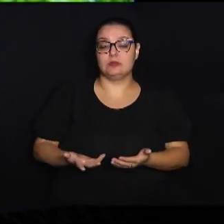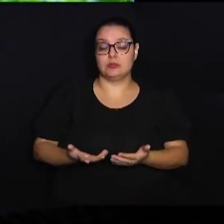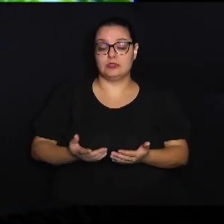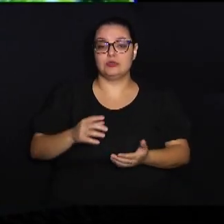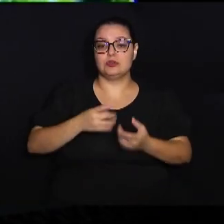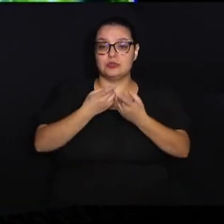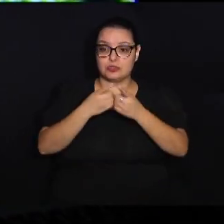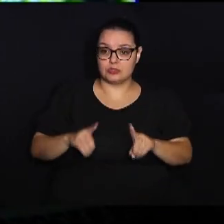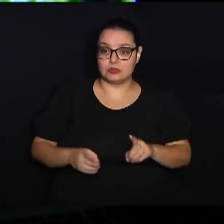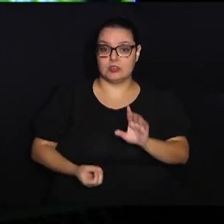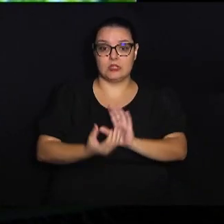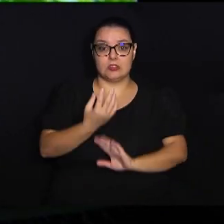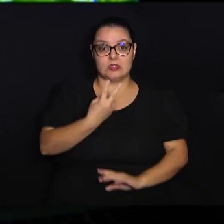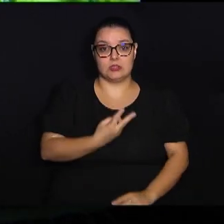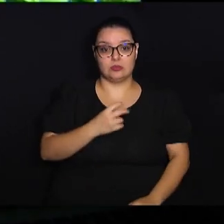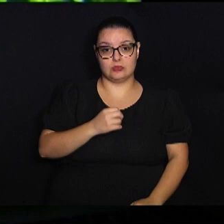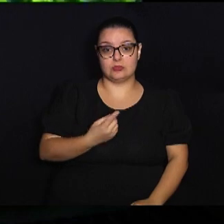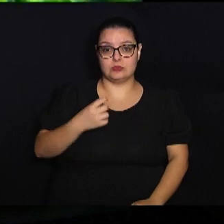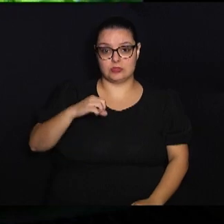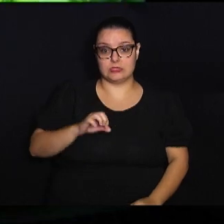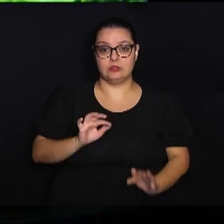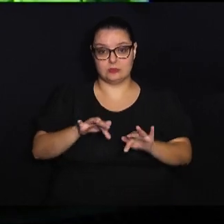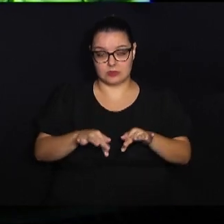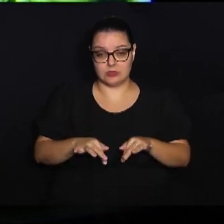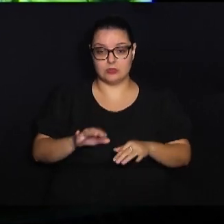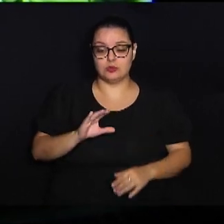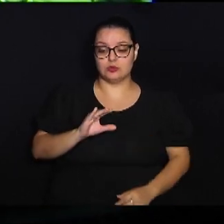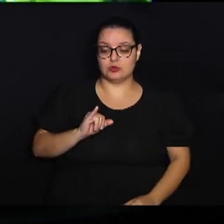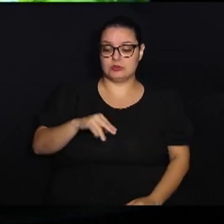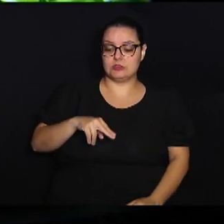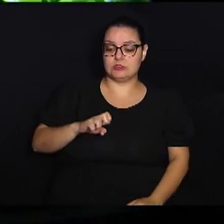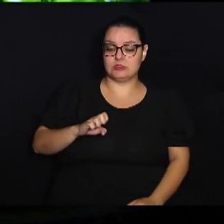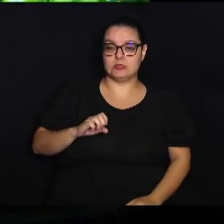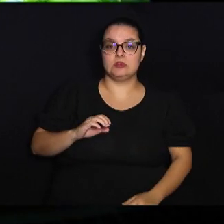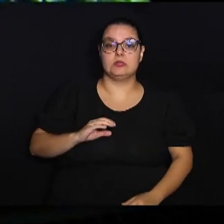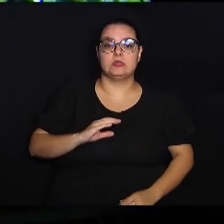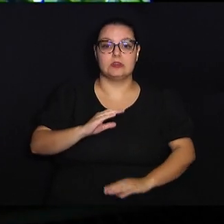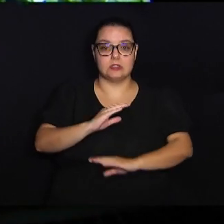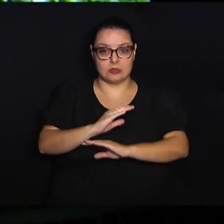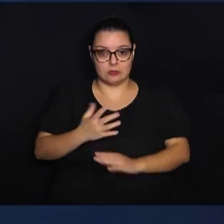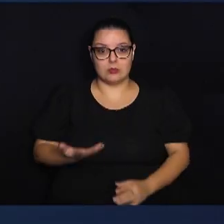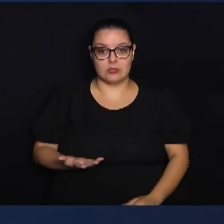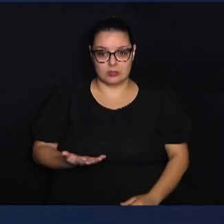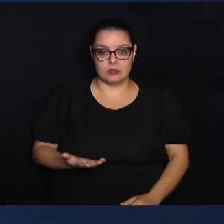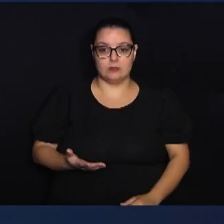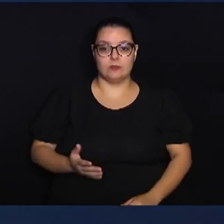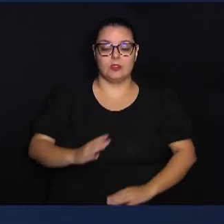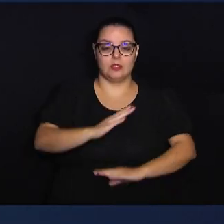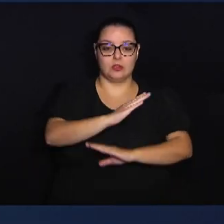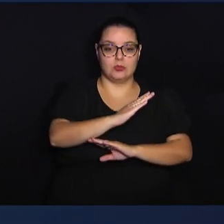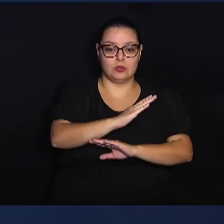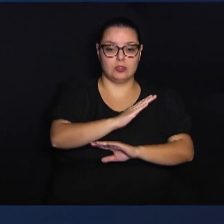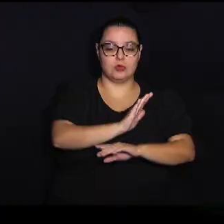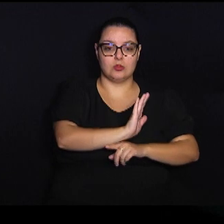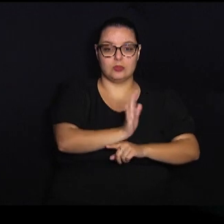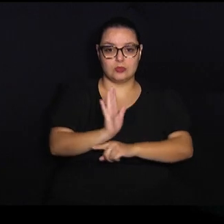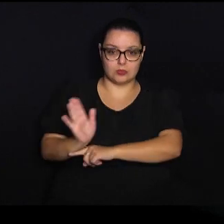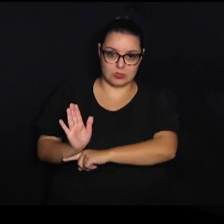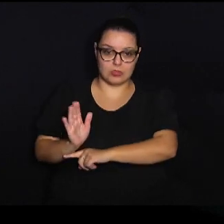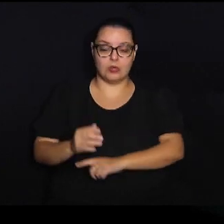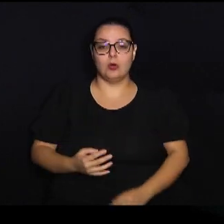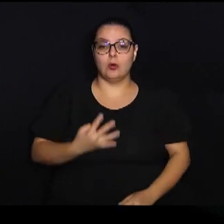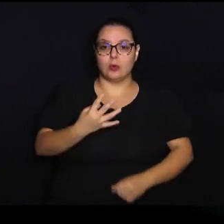como objetivos divulgar e estimular a prática da Batalha de Rima, estimular e reunir